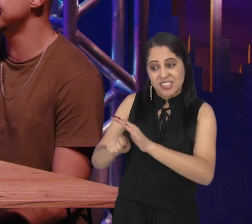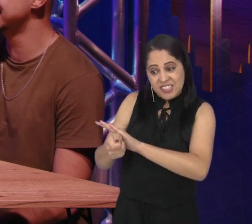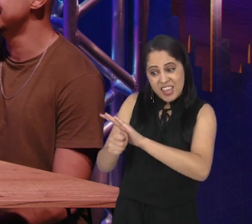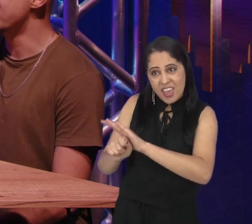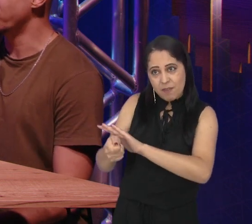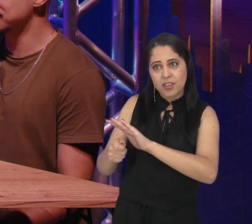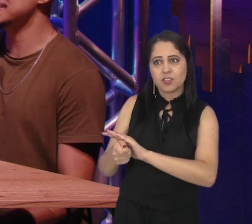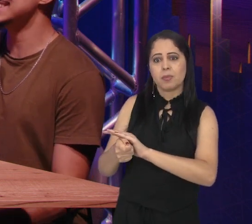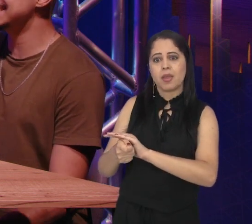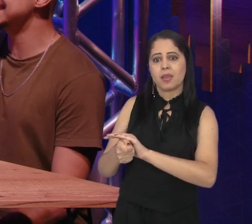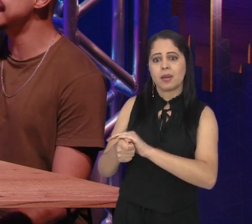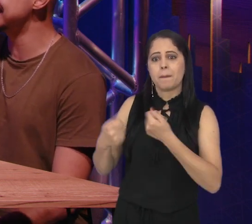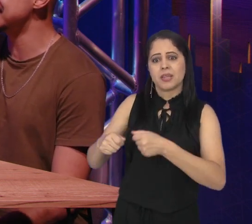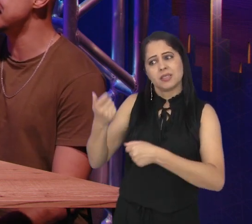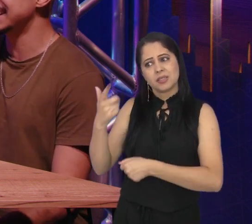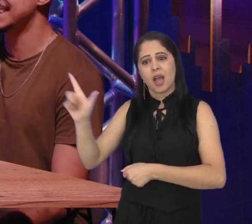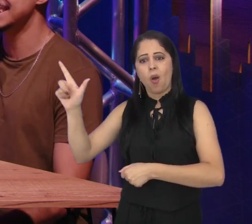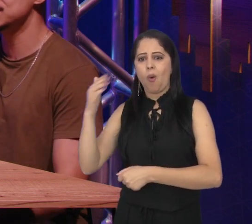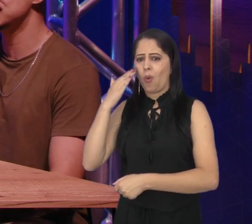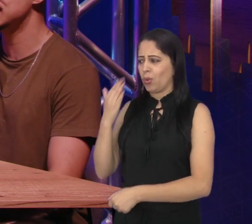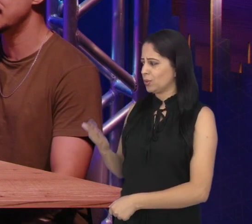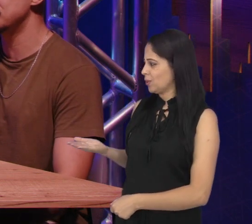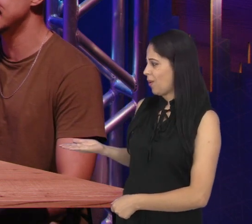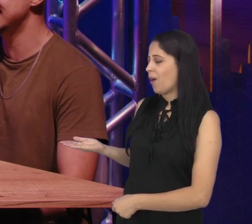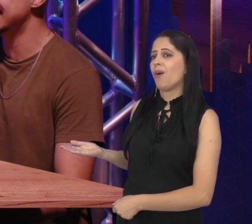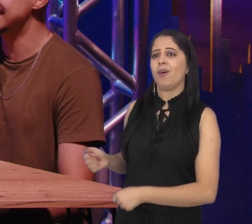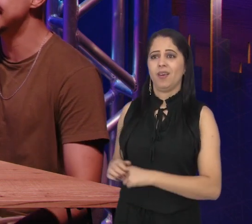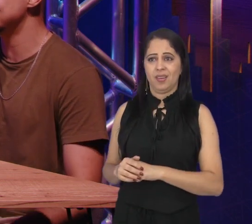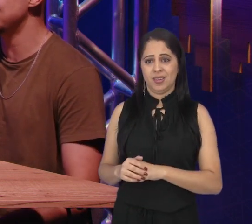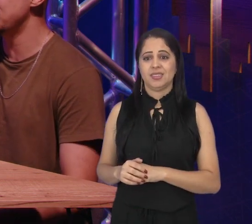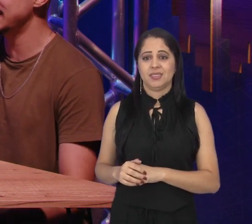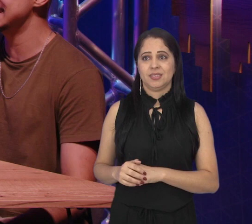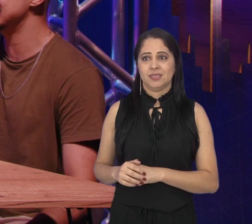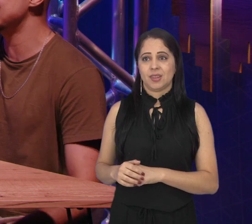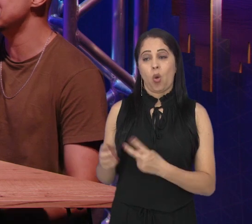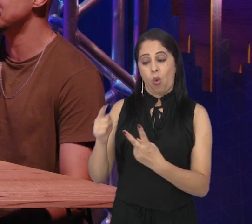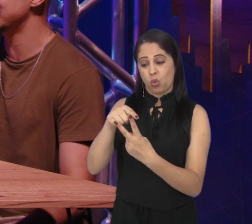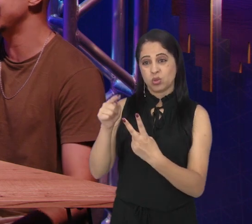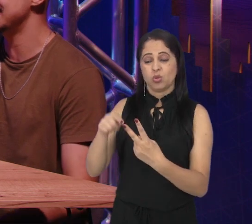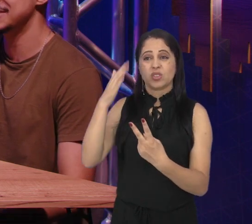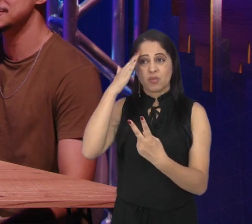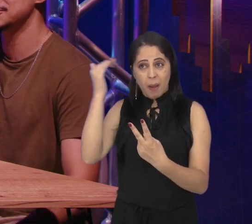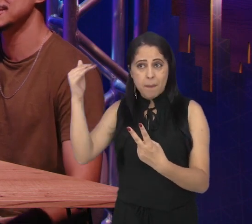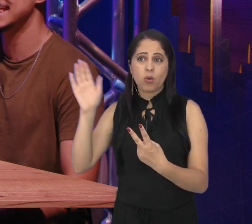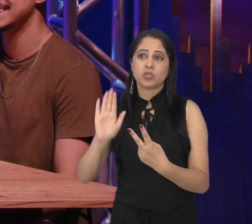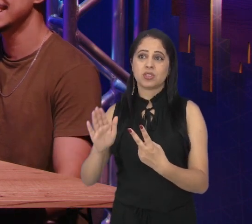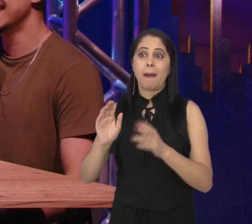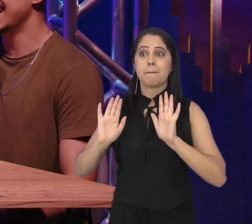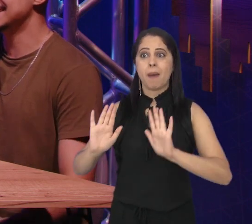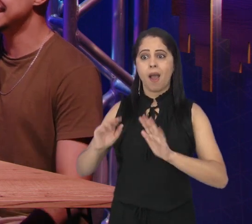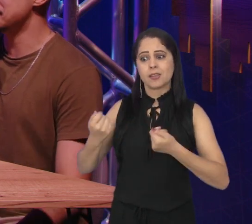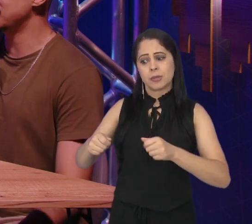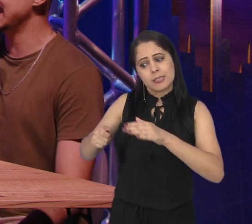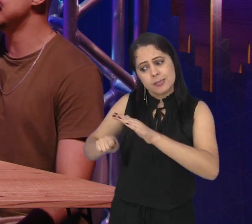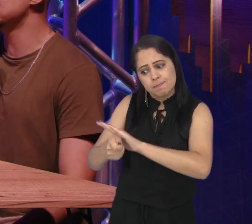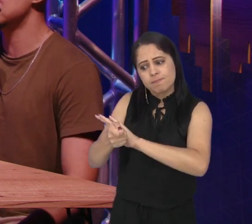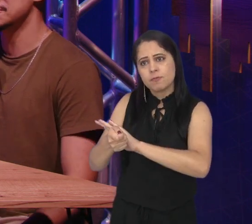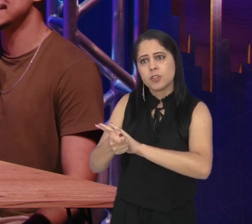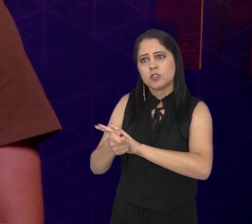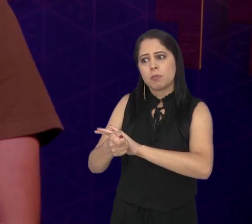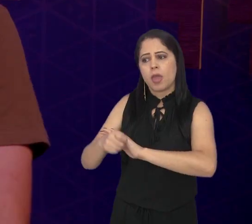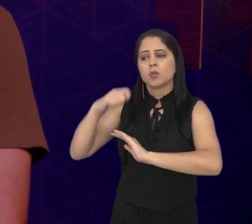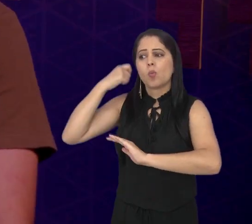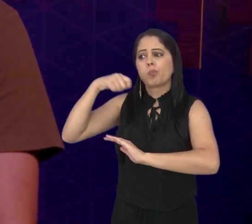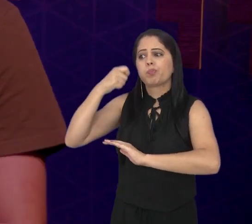Spotify. Exatamente. Outros artistas também. O Xamã e a Anitta já apareceram por lá, vez ou outra a gente aparece no